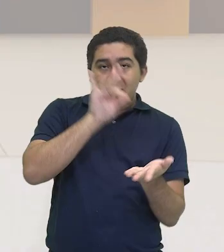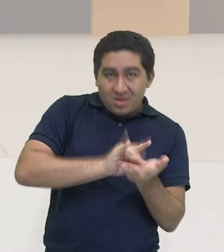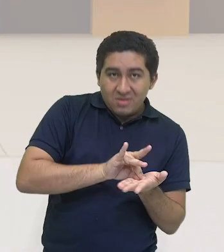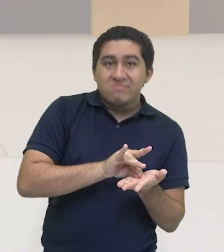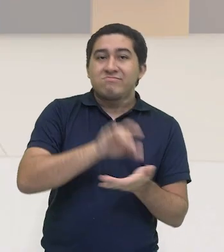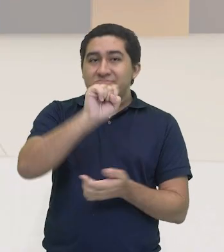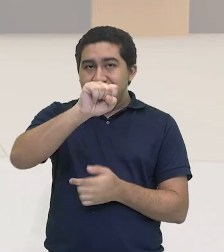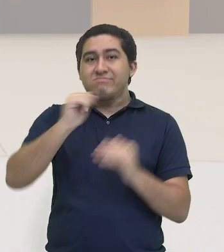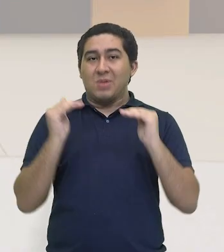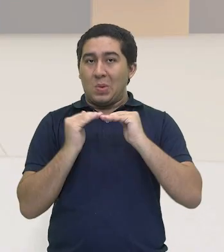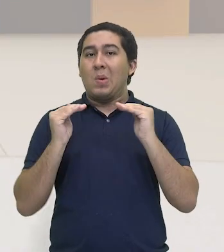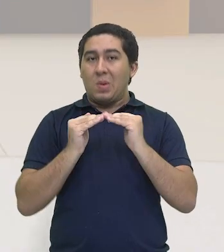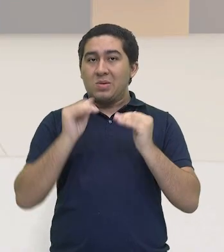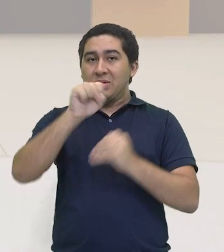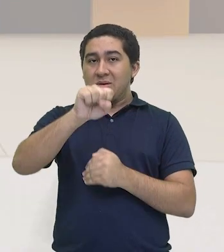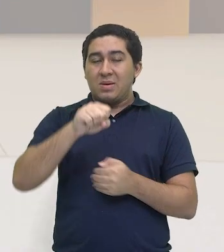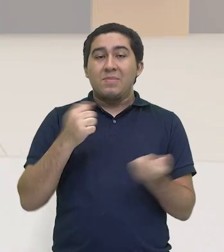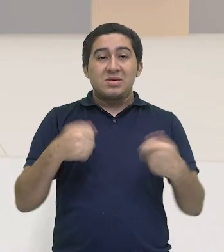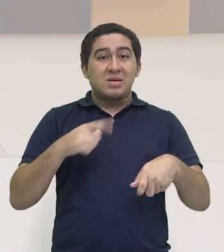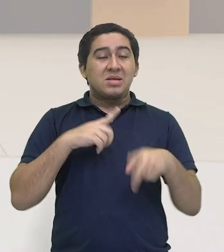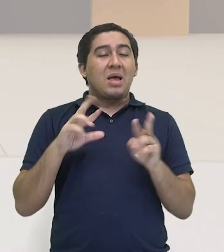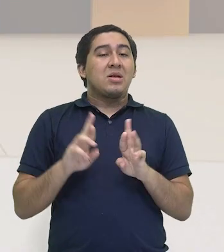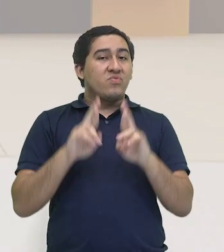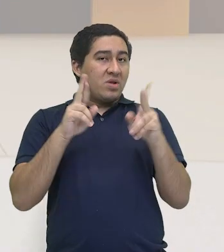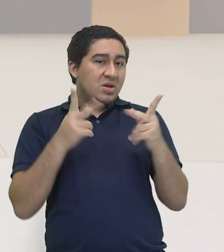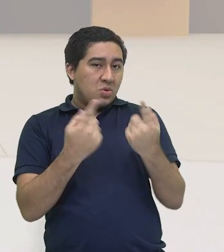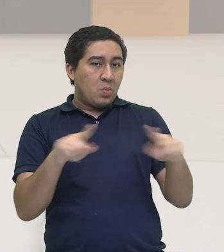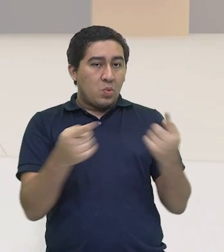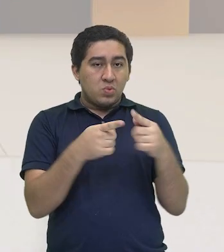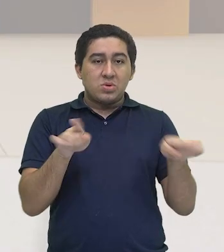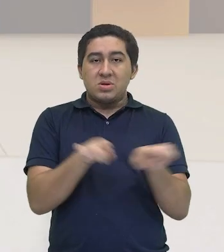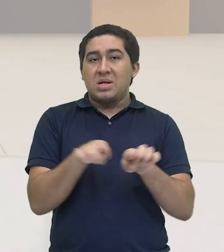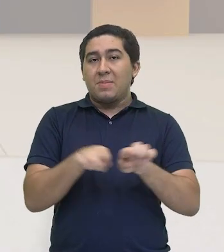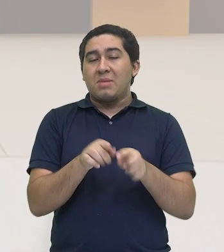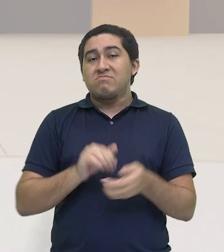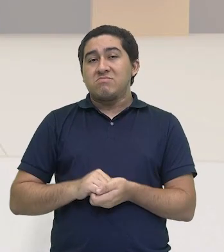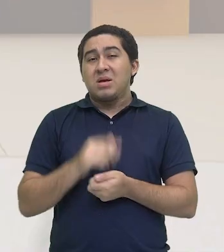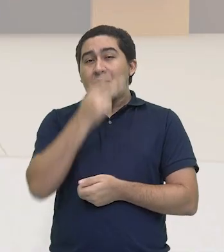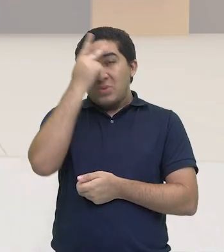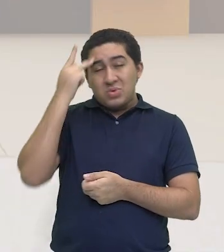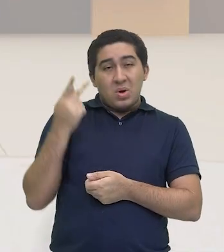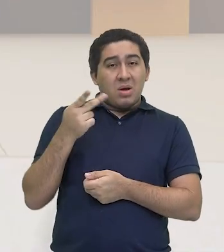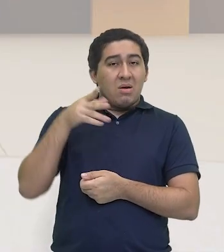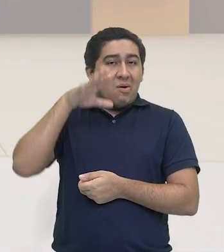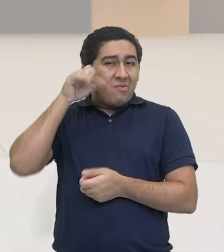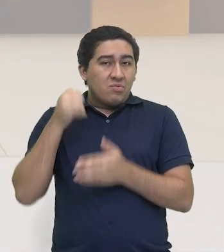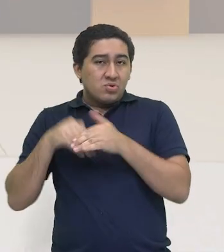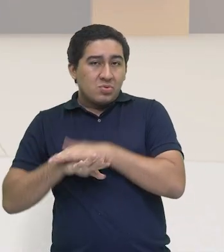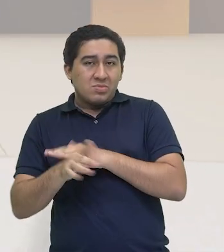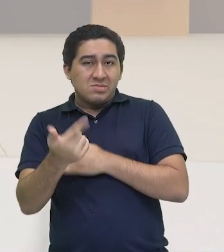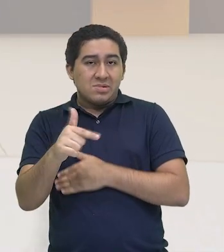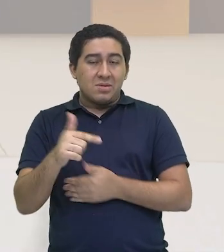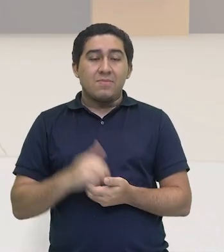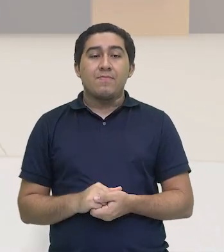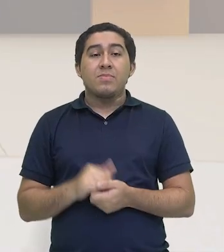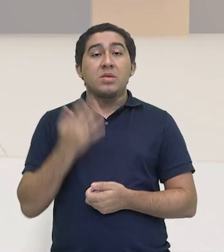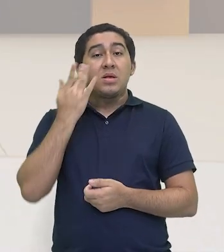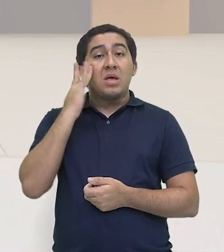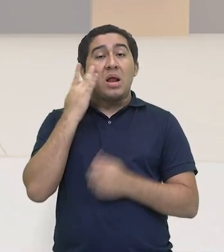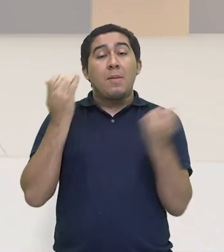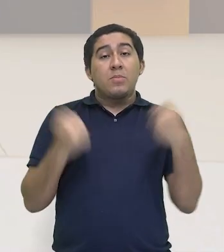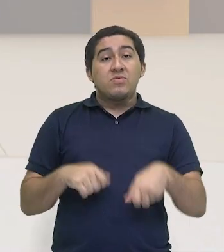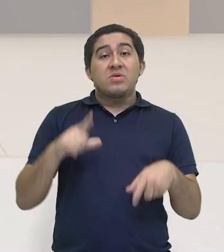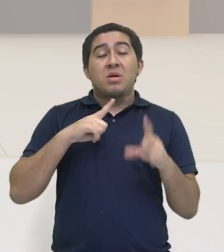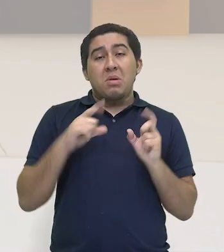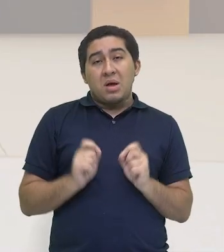Eu concordo, né? Você tem que trazer coisas diferentes, que você, né, a pessoa não está acostumada a ouvir. Agora eu tenho uma pergunta. Será que é possível, professora, fazer